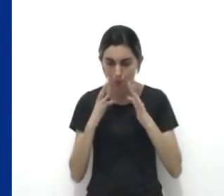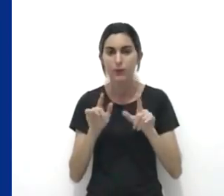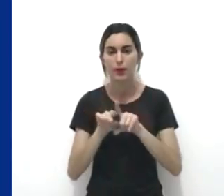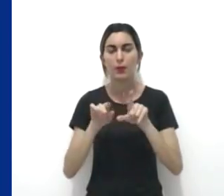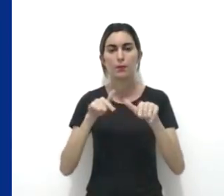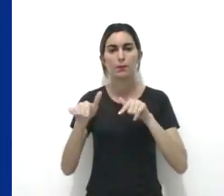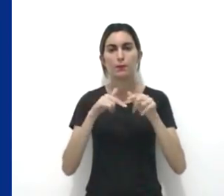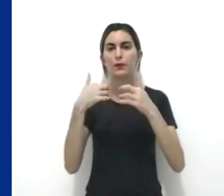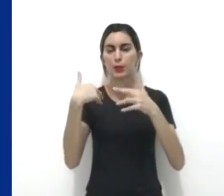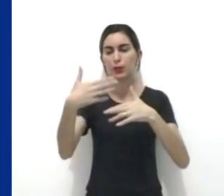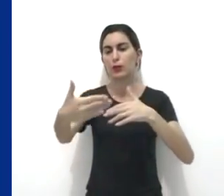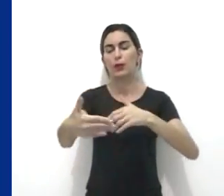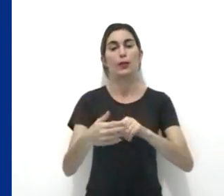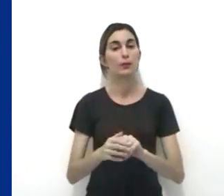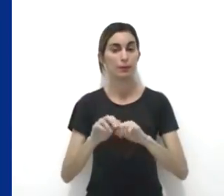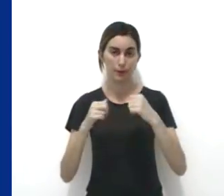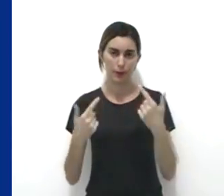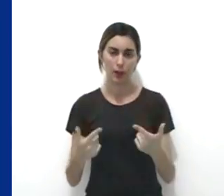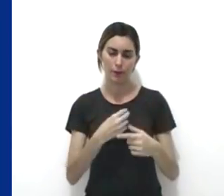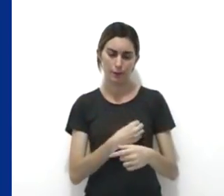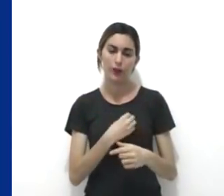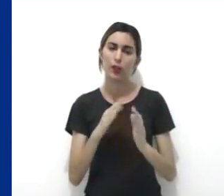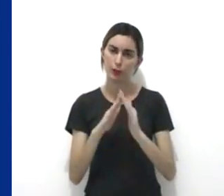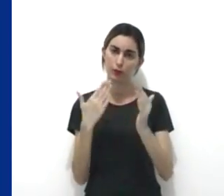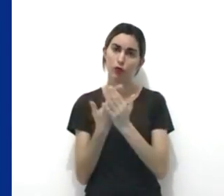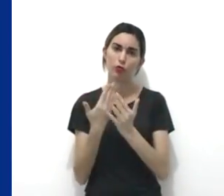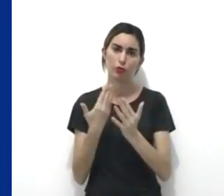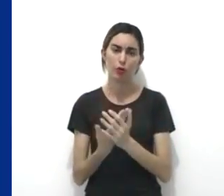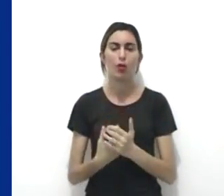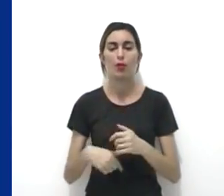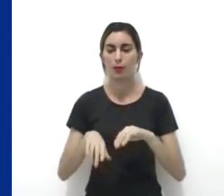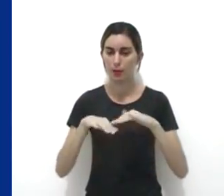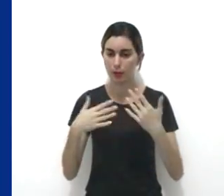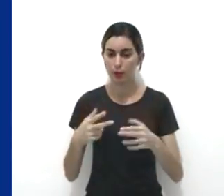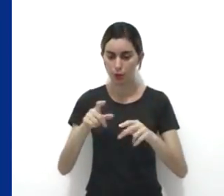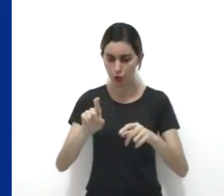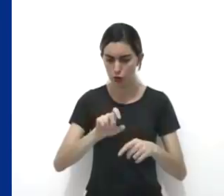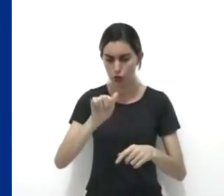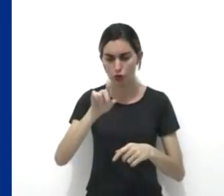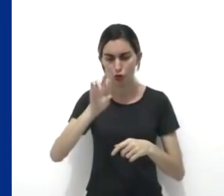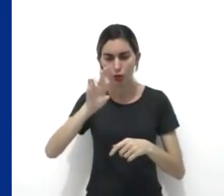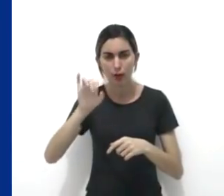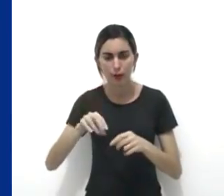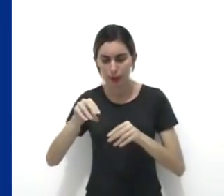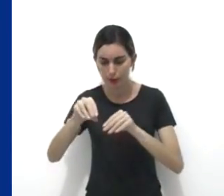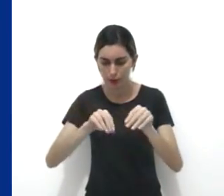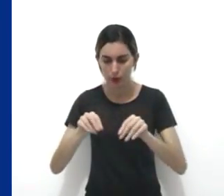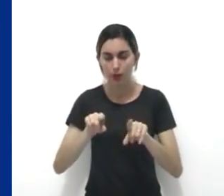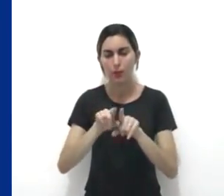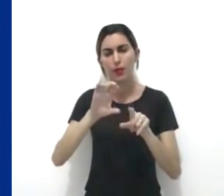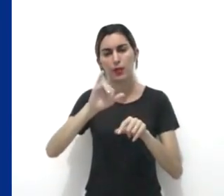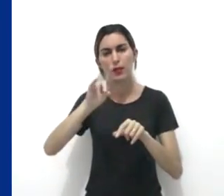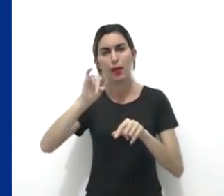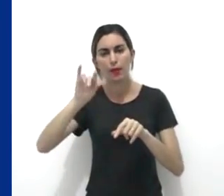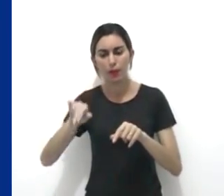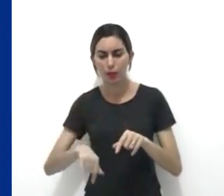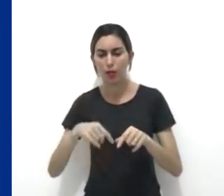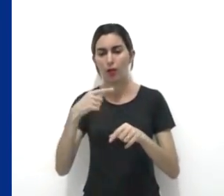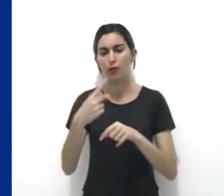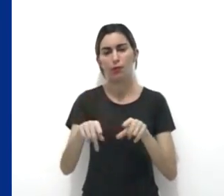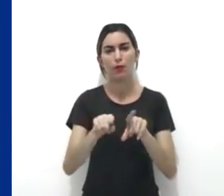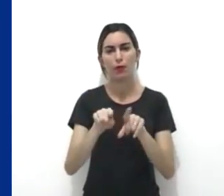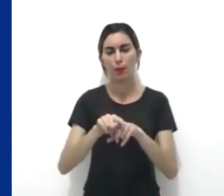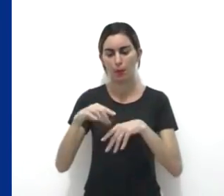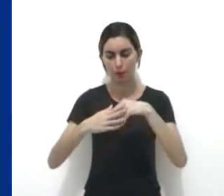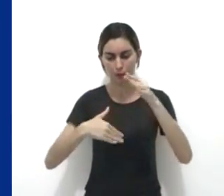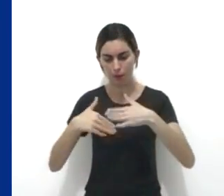nas atividades diárias, inclusive na vida escolar. Assim, o xadrez trabalha sobretudo a cidadania e, deste